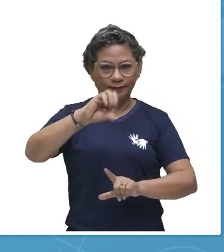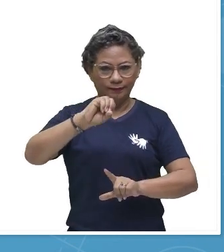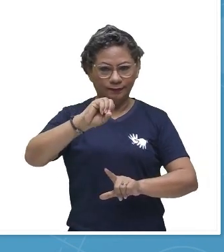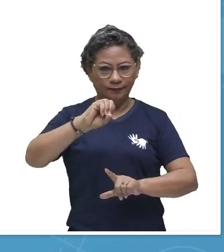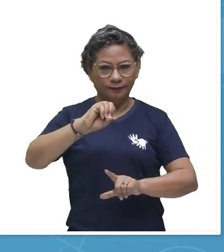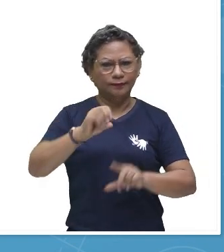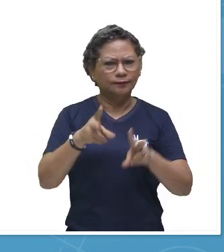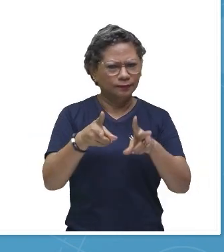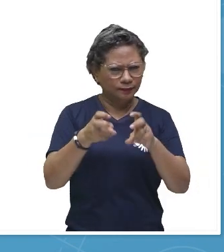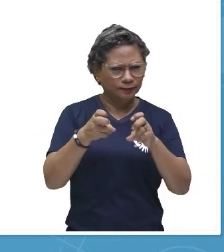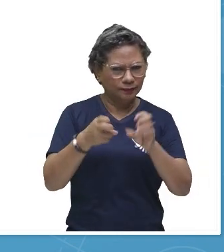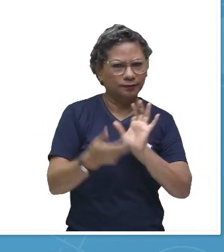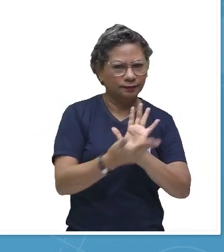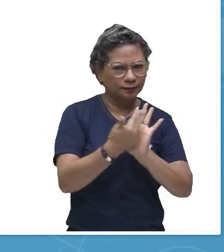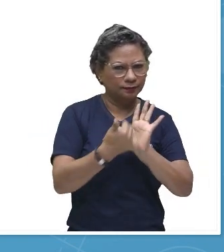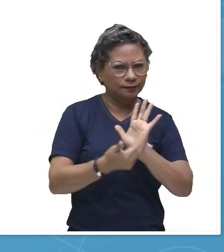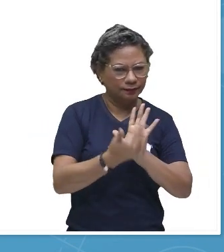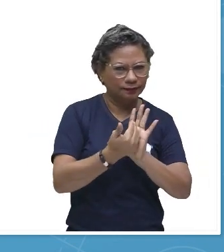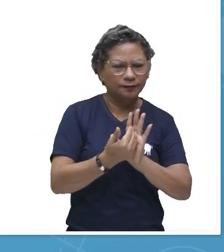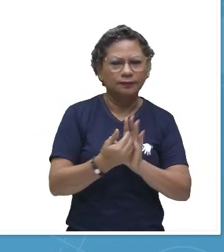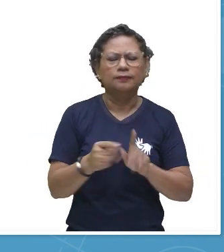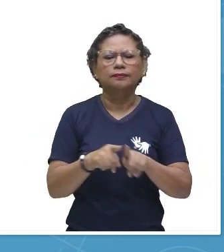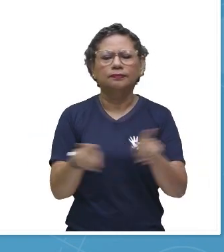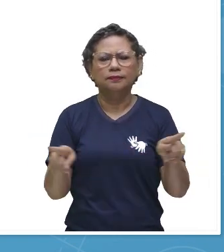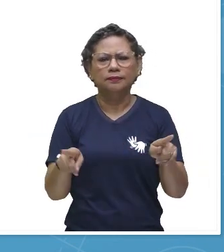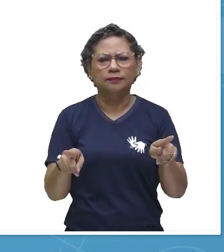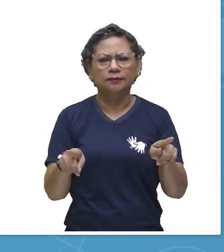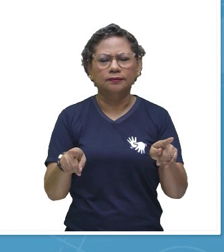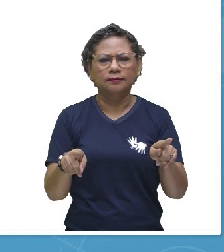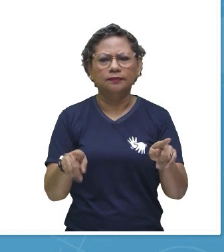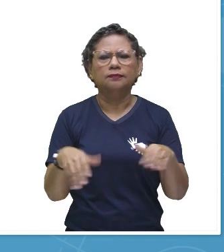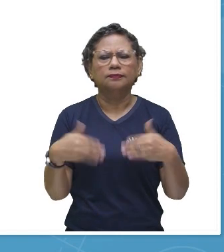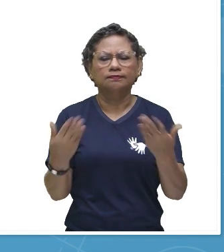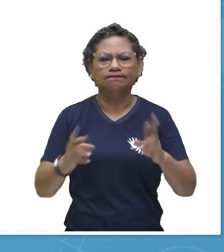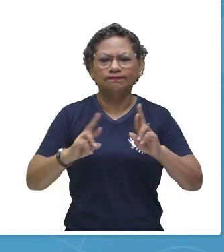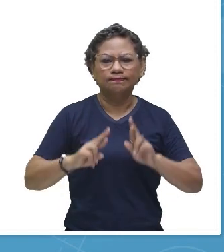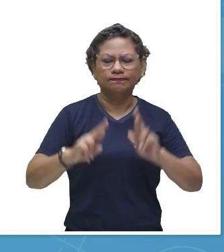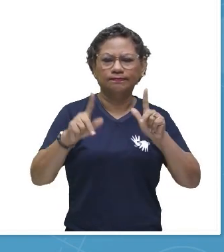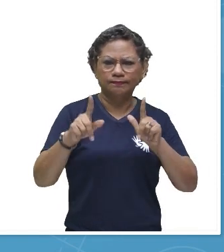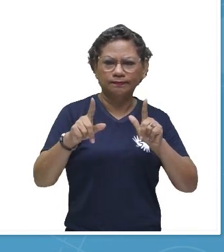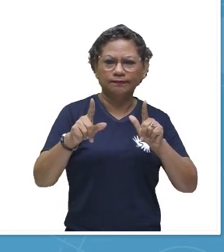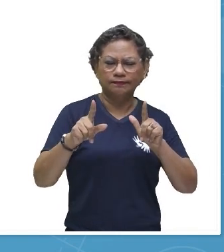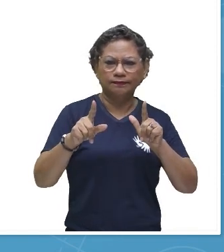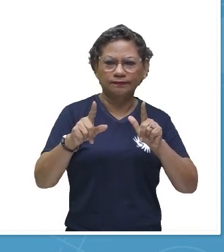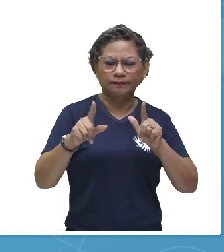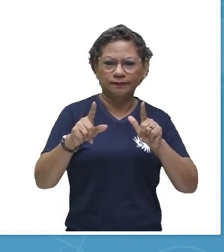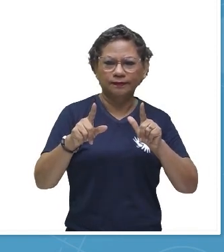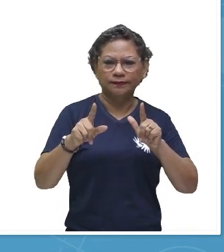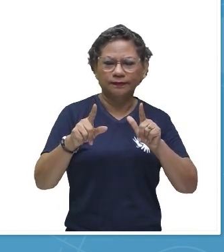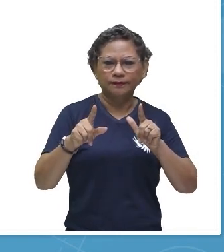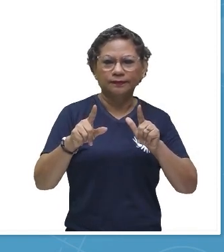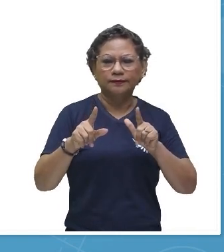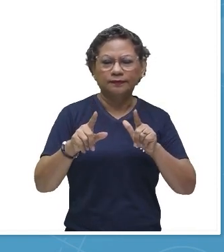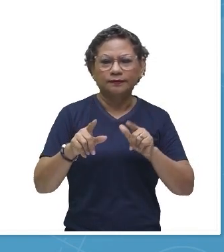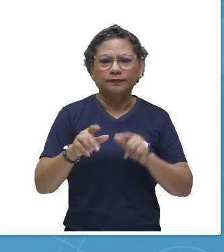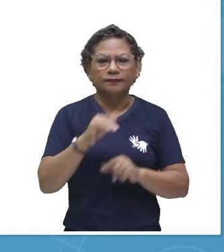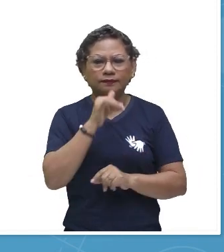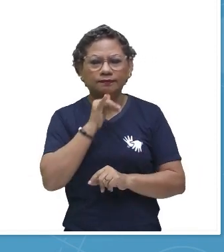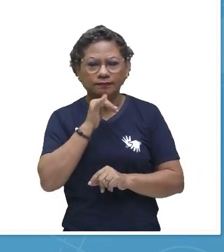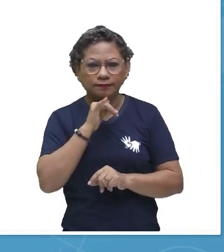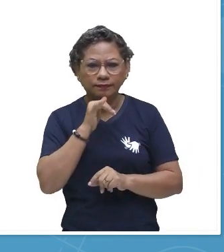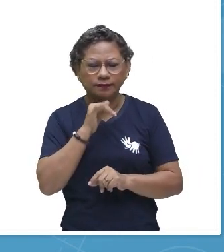a diferença para a outra reta que a gente viu na figura anterior? As